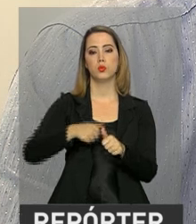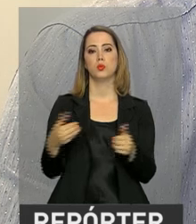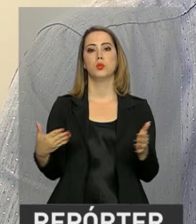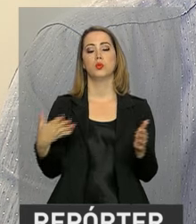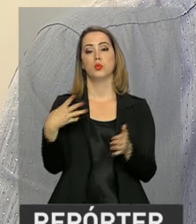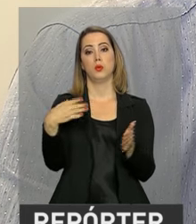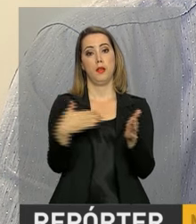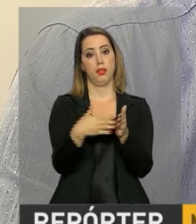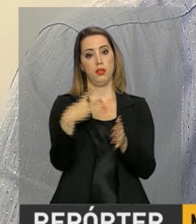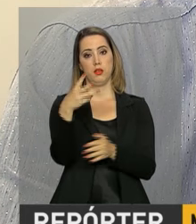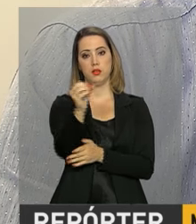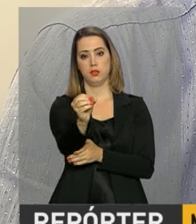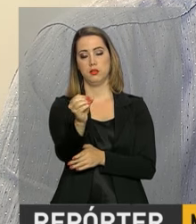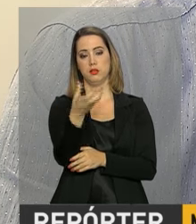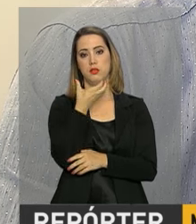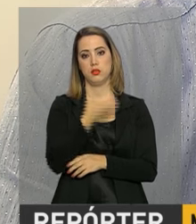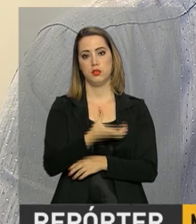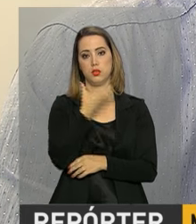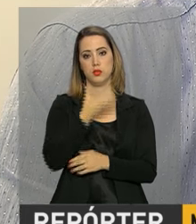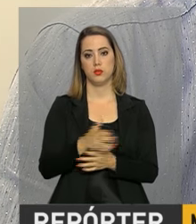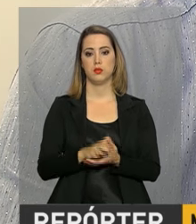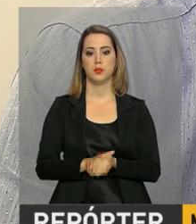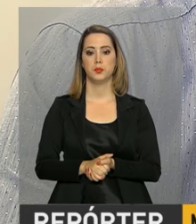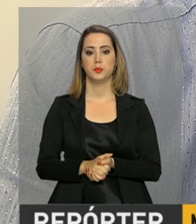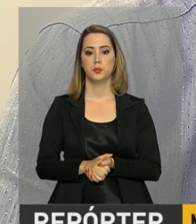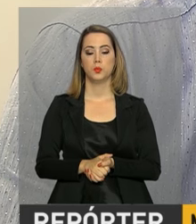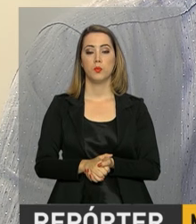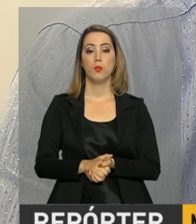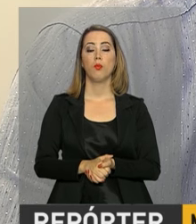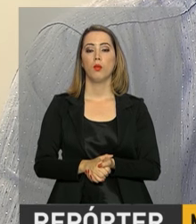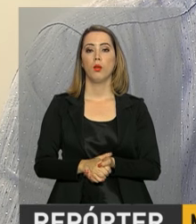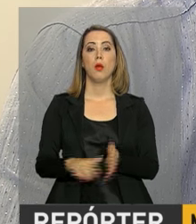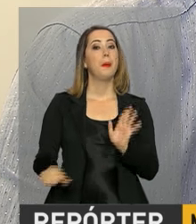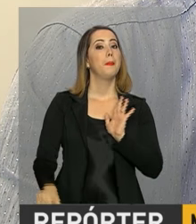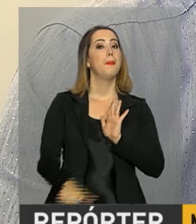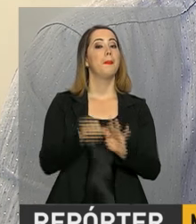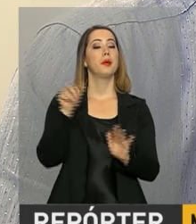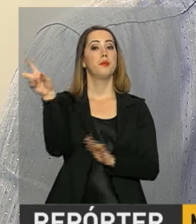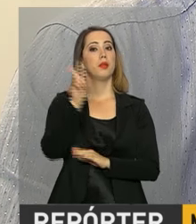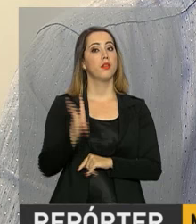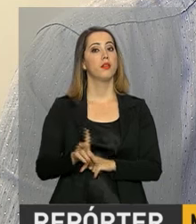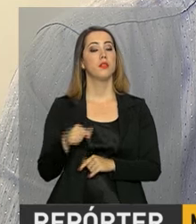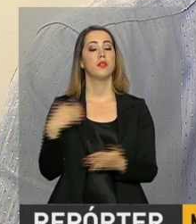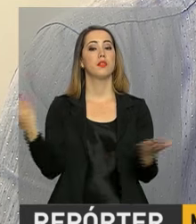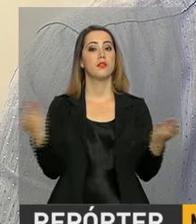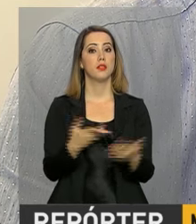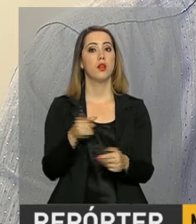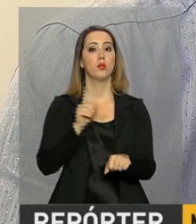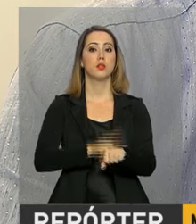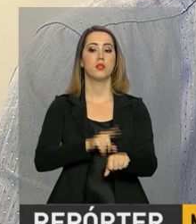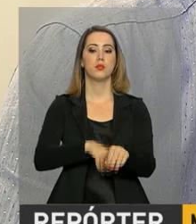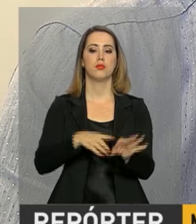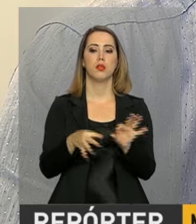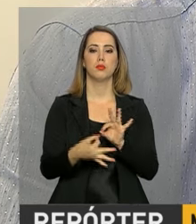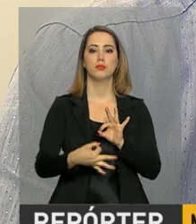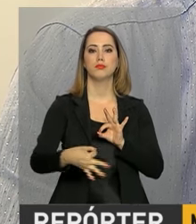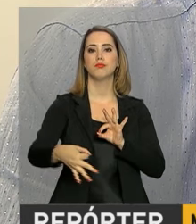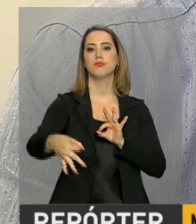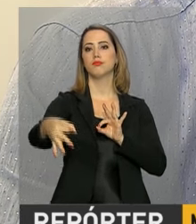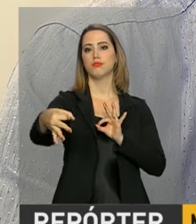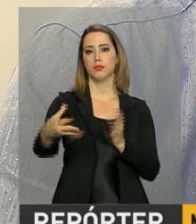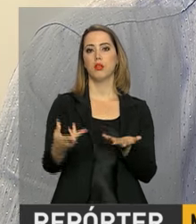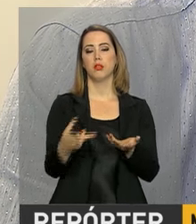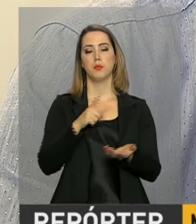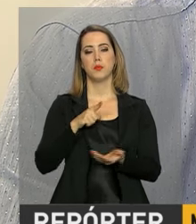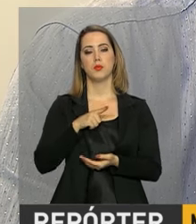primeira vez uma decisão inédita do do atual governo com Codefart de prorrogar, de estender esse calendário a fim de permitir que mais pessoas